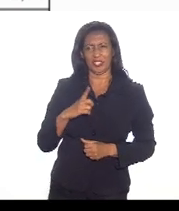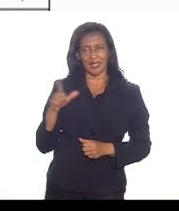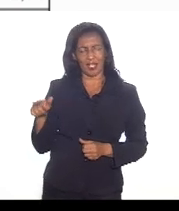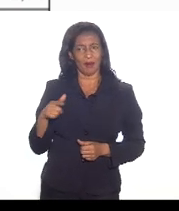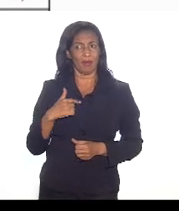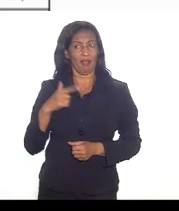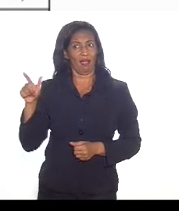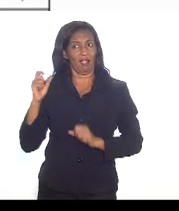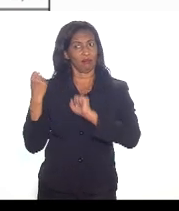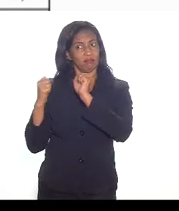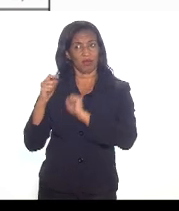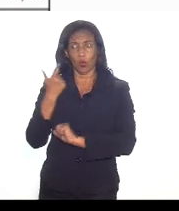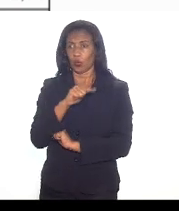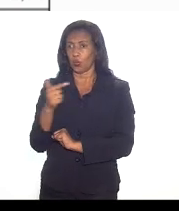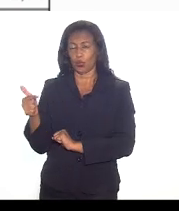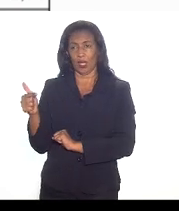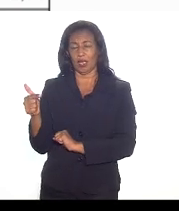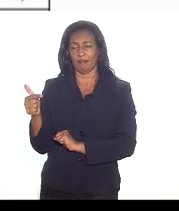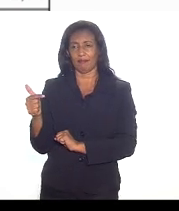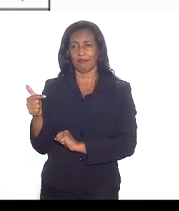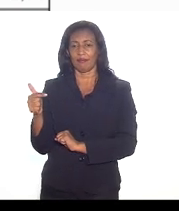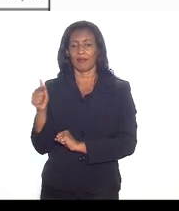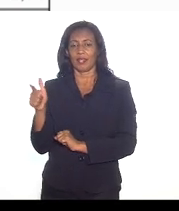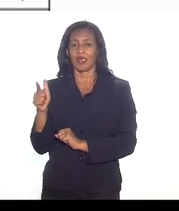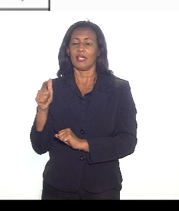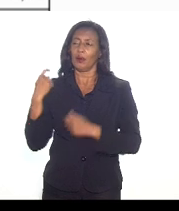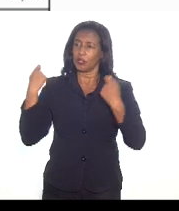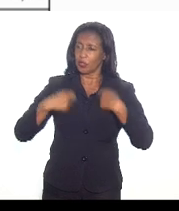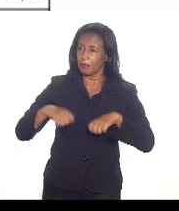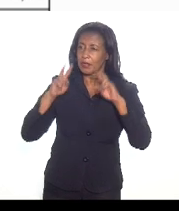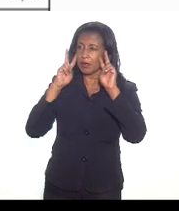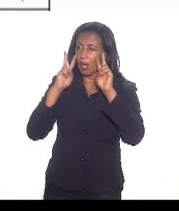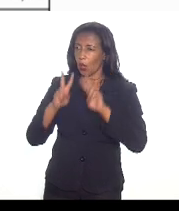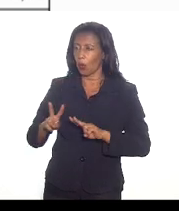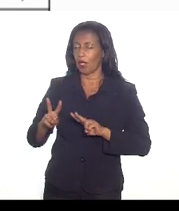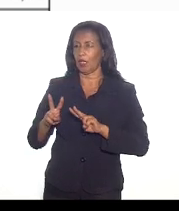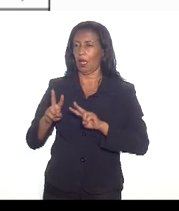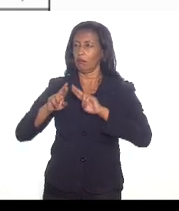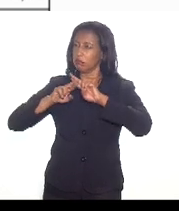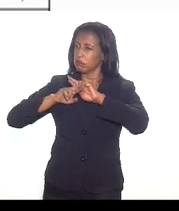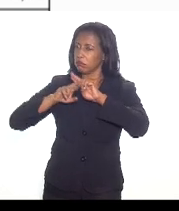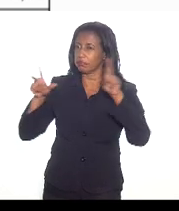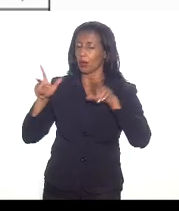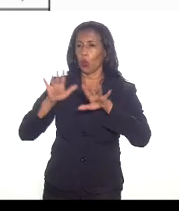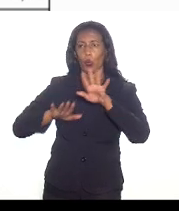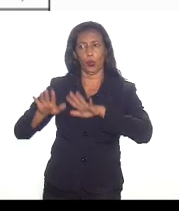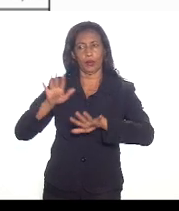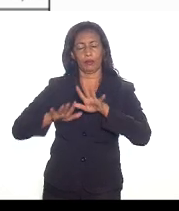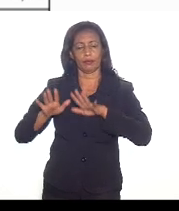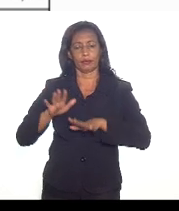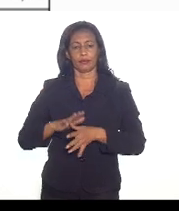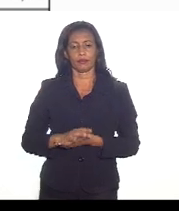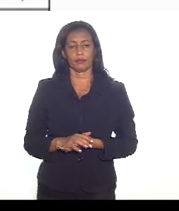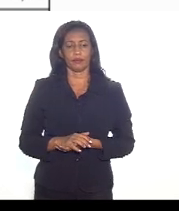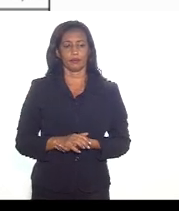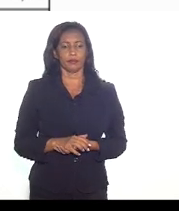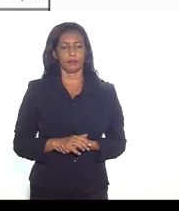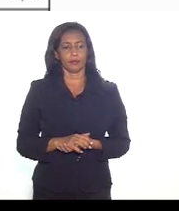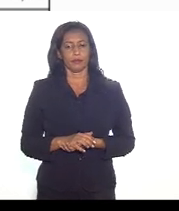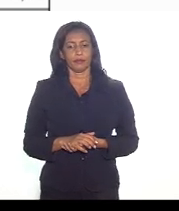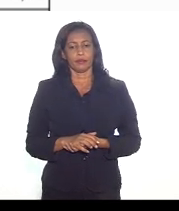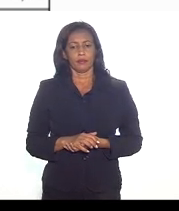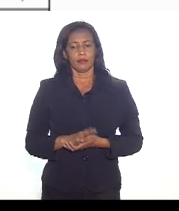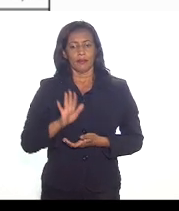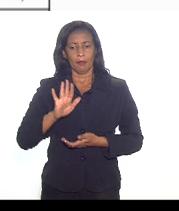Búzios. Então, essa cidade de PIB municipal, a gente também precisa olhar com muito cuidado. Mas a